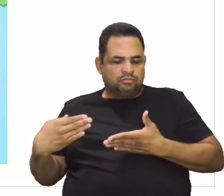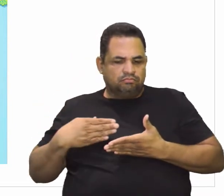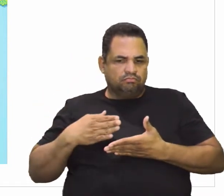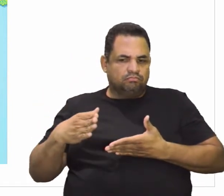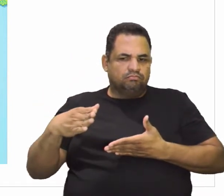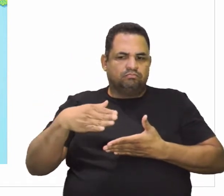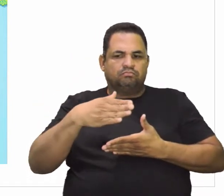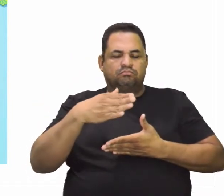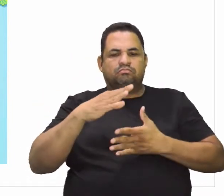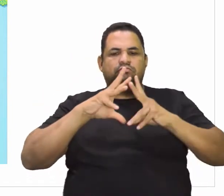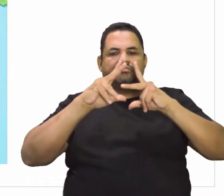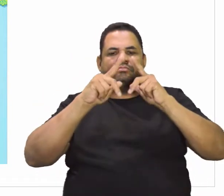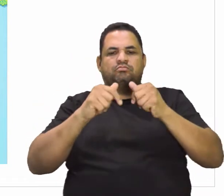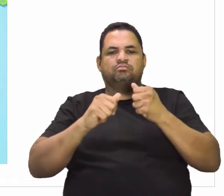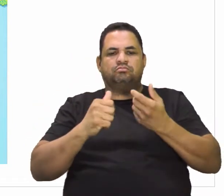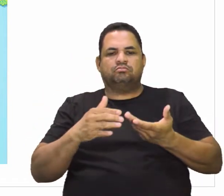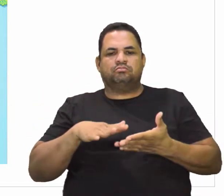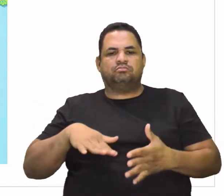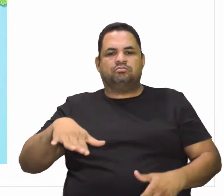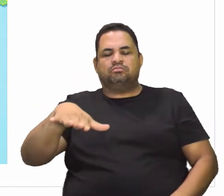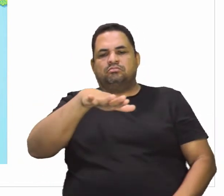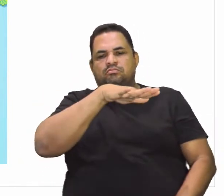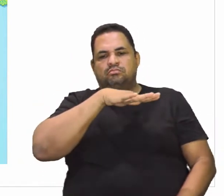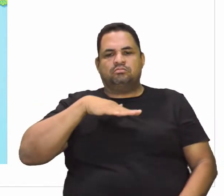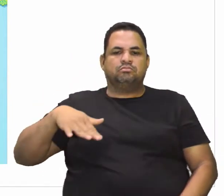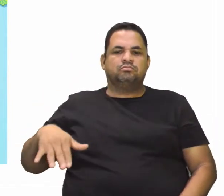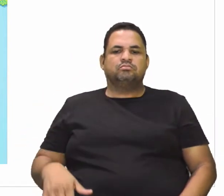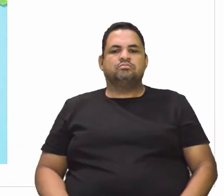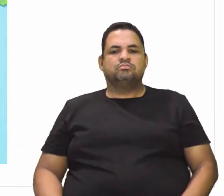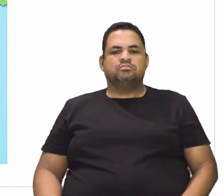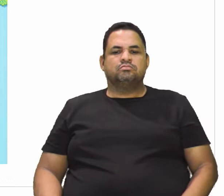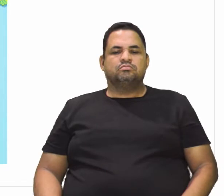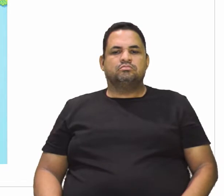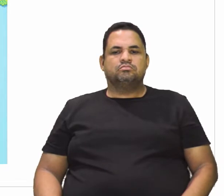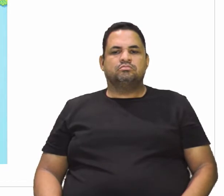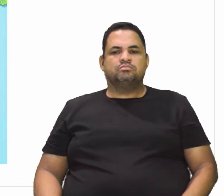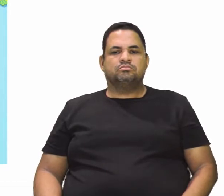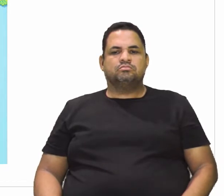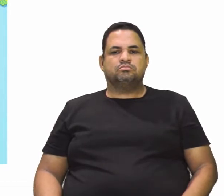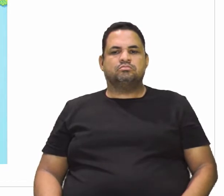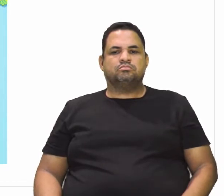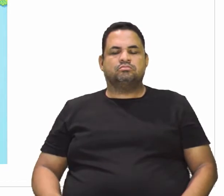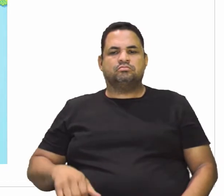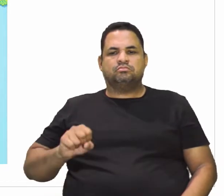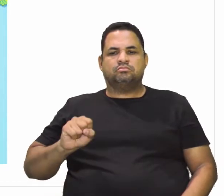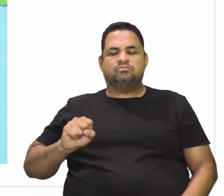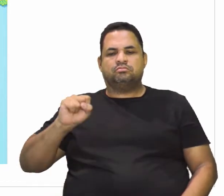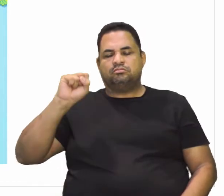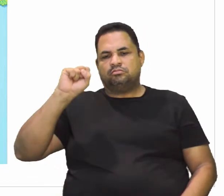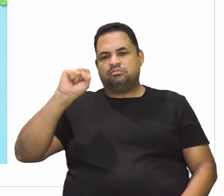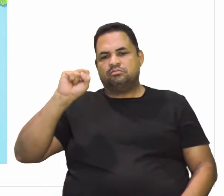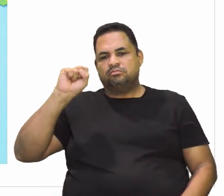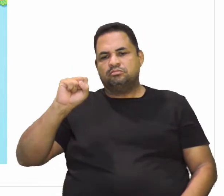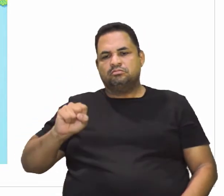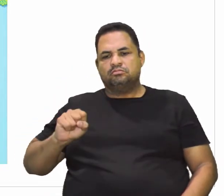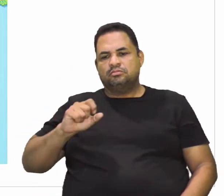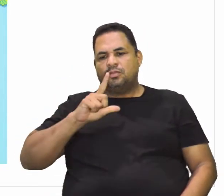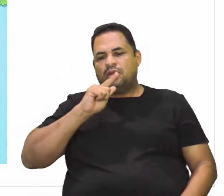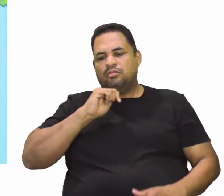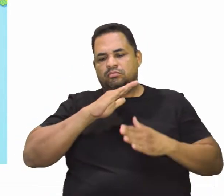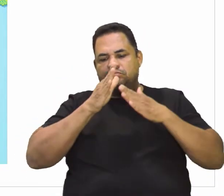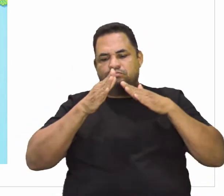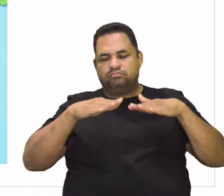ocupa quase todo a parte sul do oceano do mar